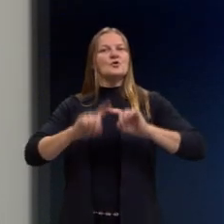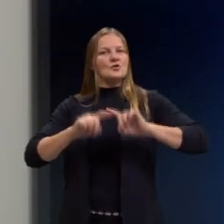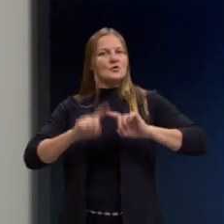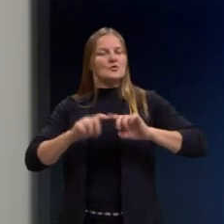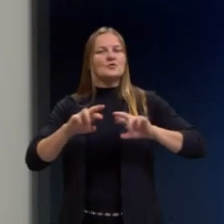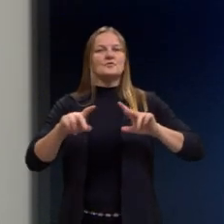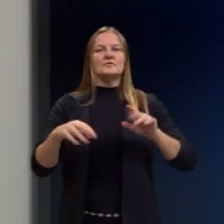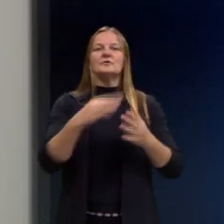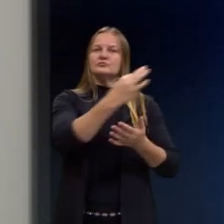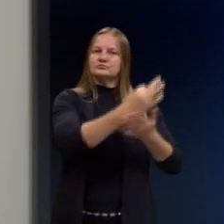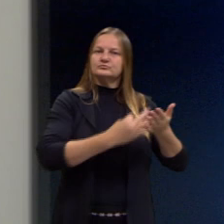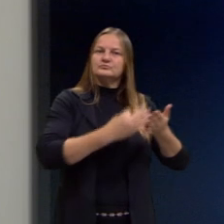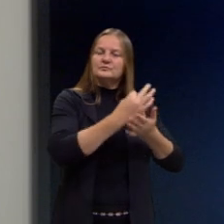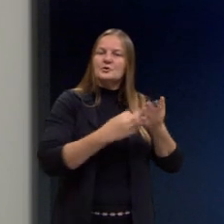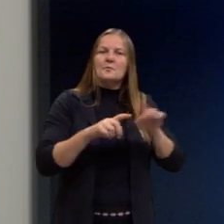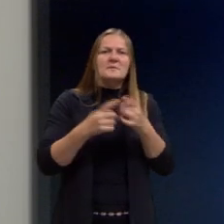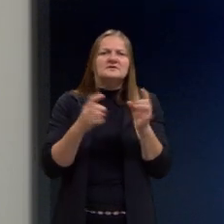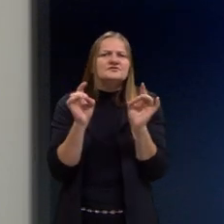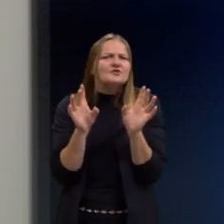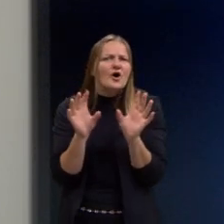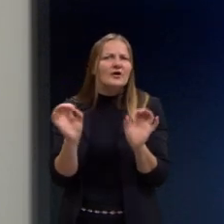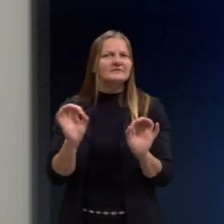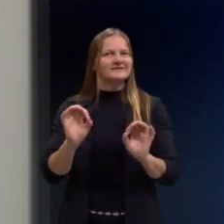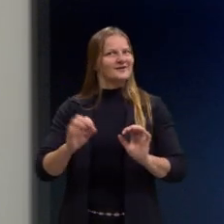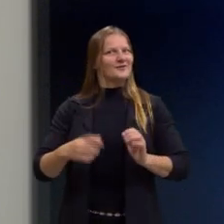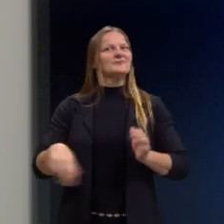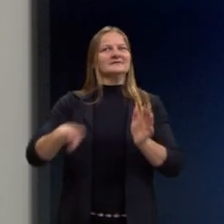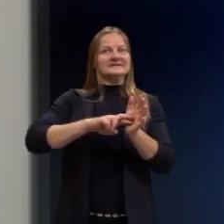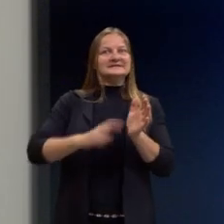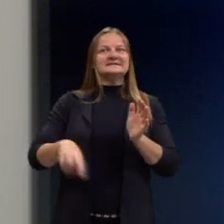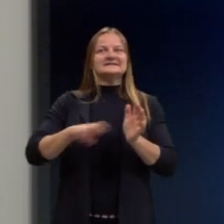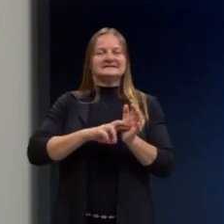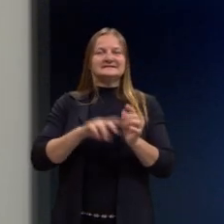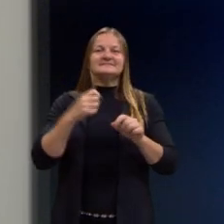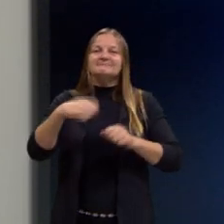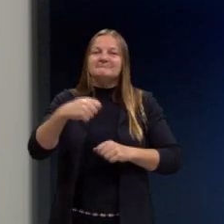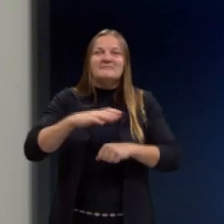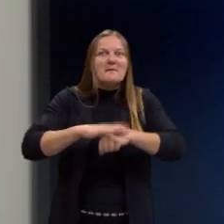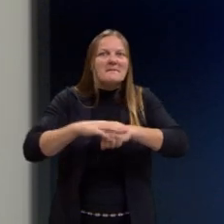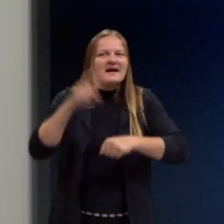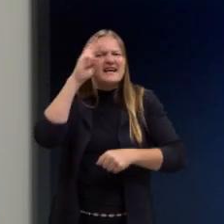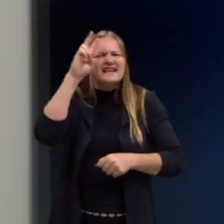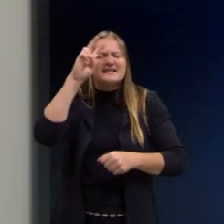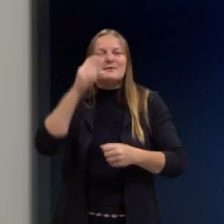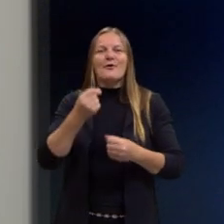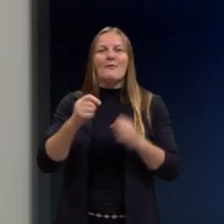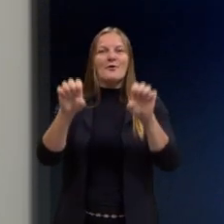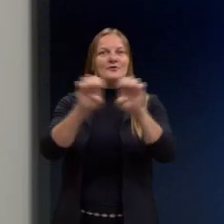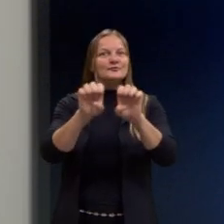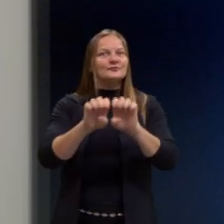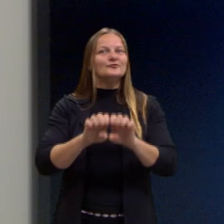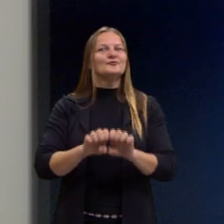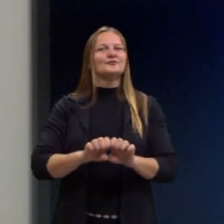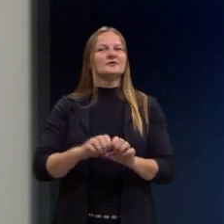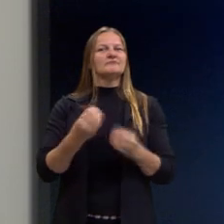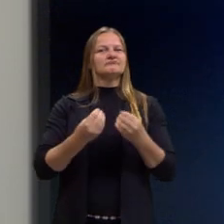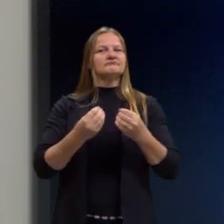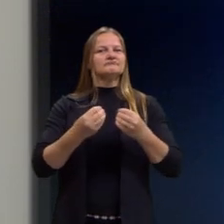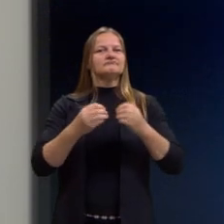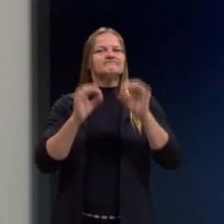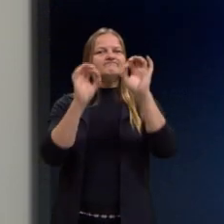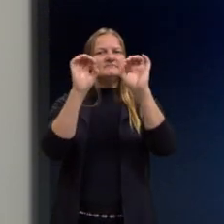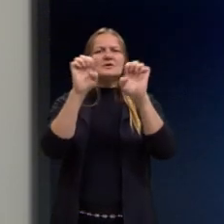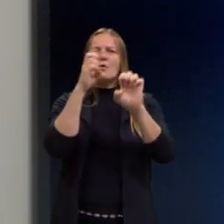desse texto Mas isso não basta só retomar né porque a gente precisa lembrar da estrutura que constitui